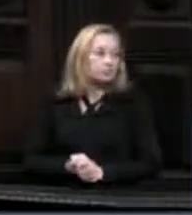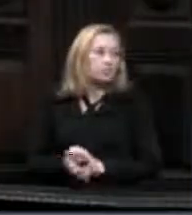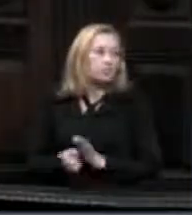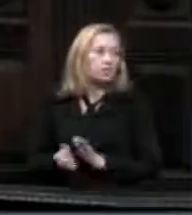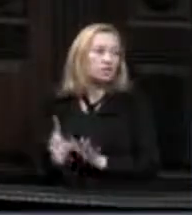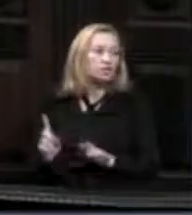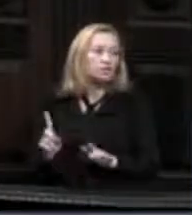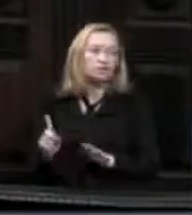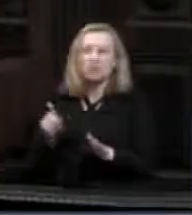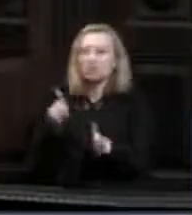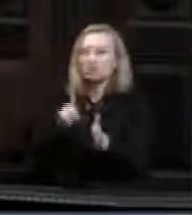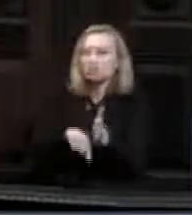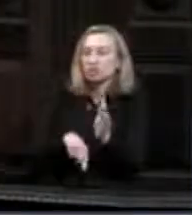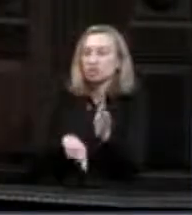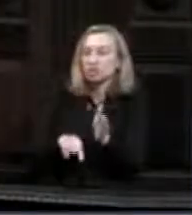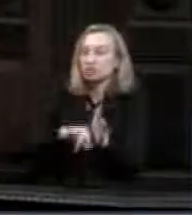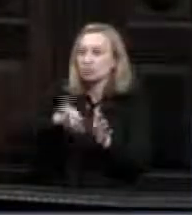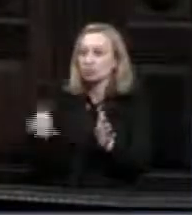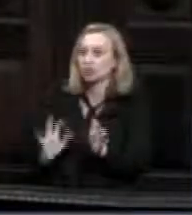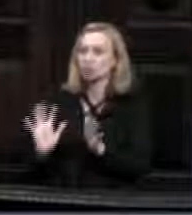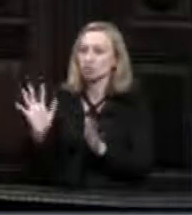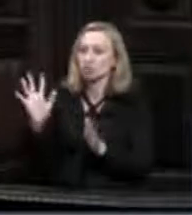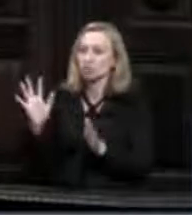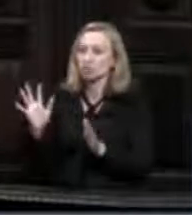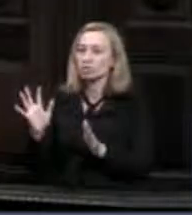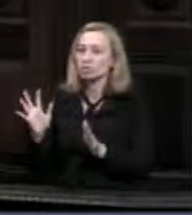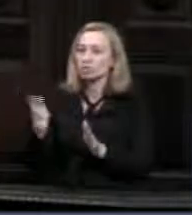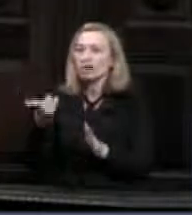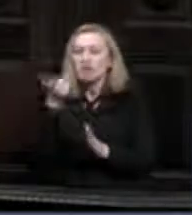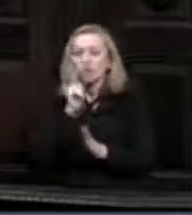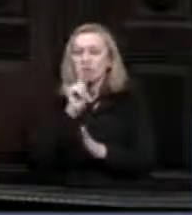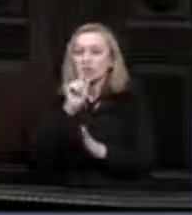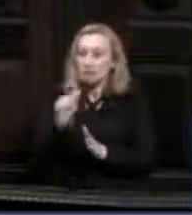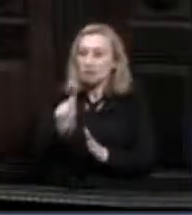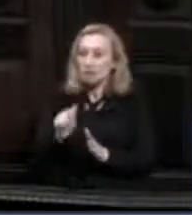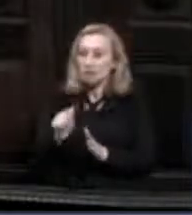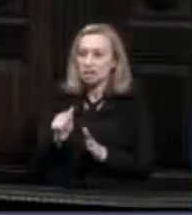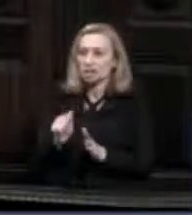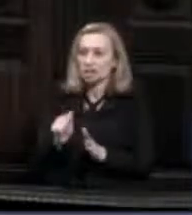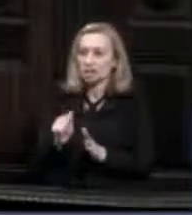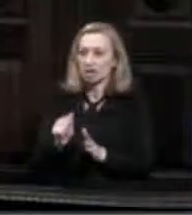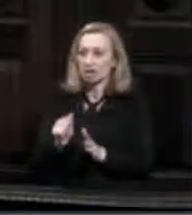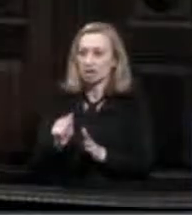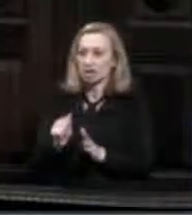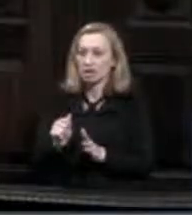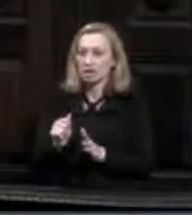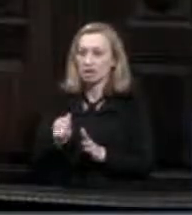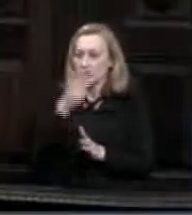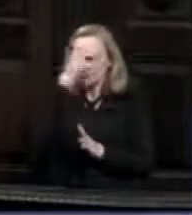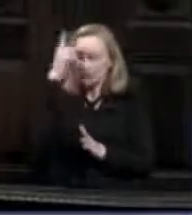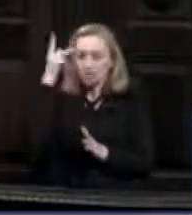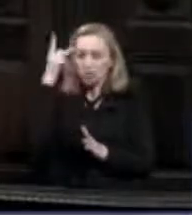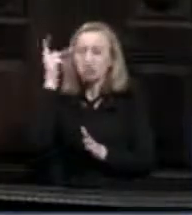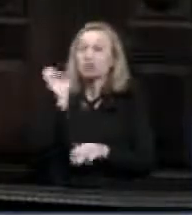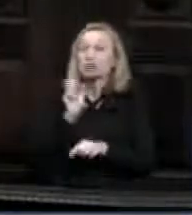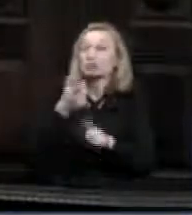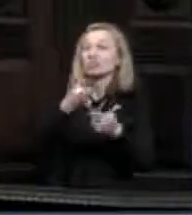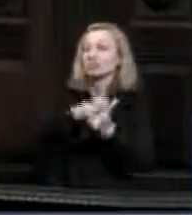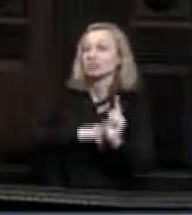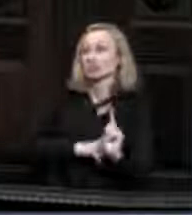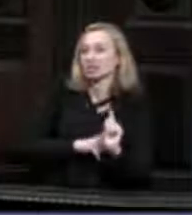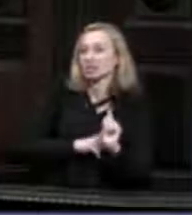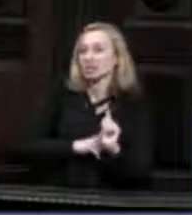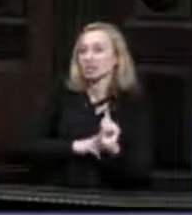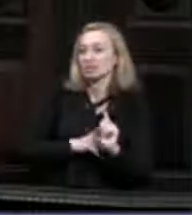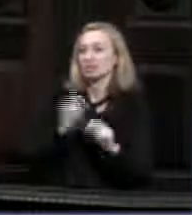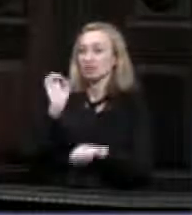para você poder recuperar credores que hoje estão inadimplentes frente ao Estado. Mas acho que esse é um